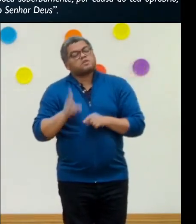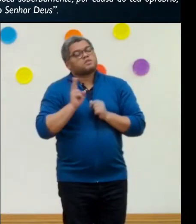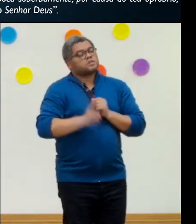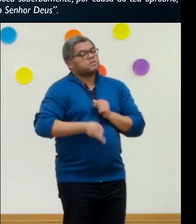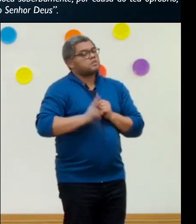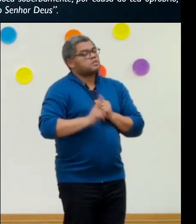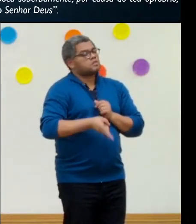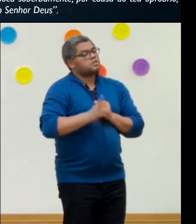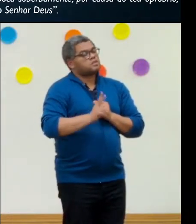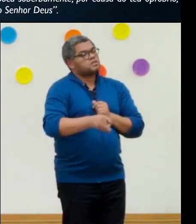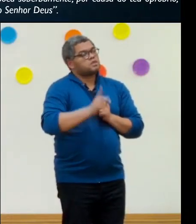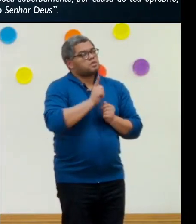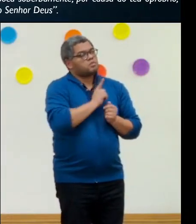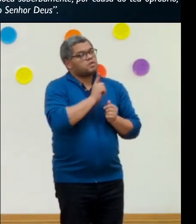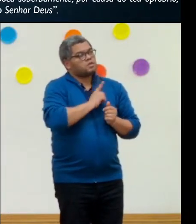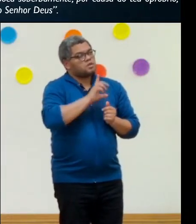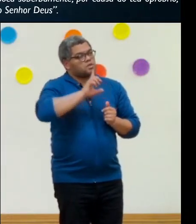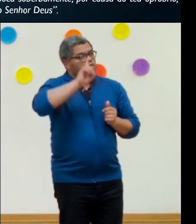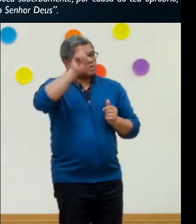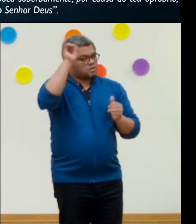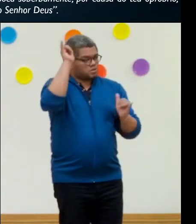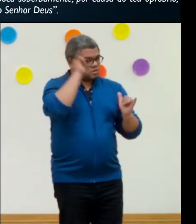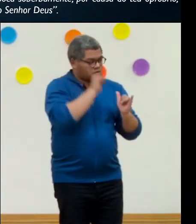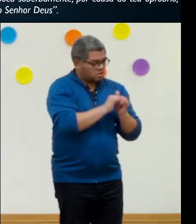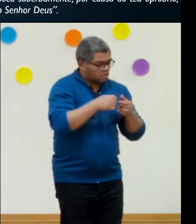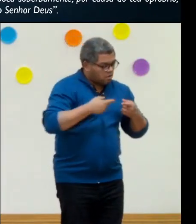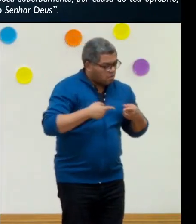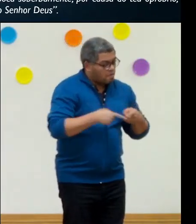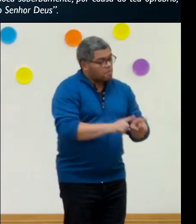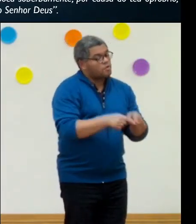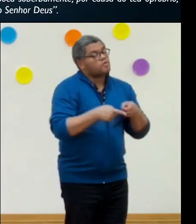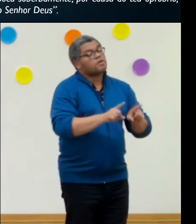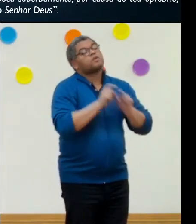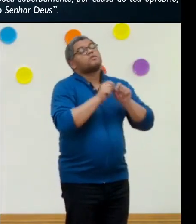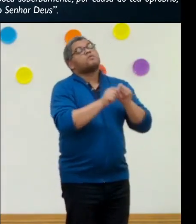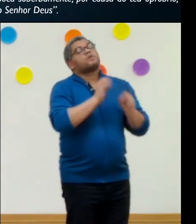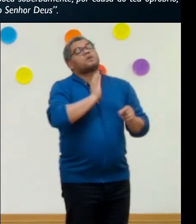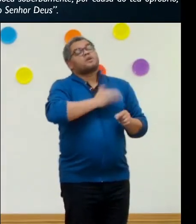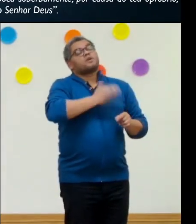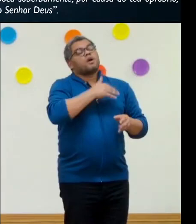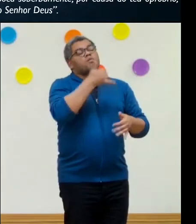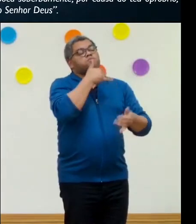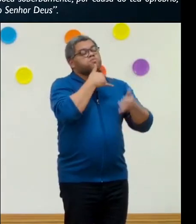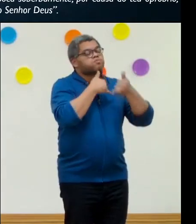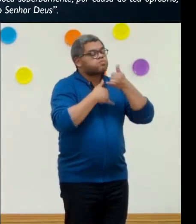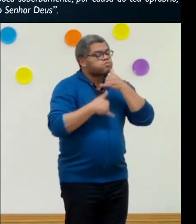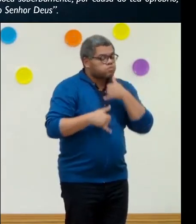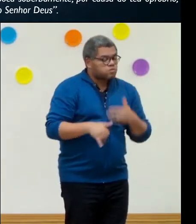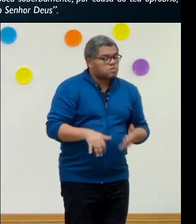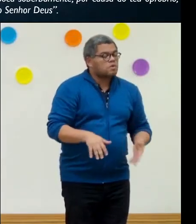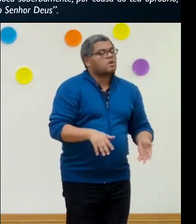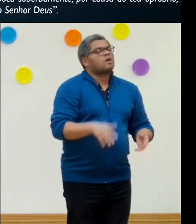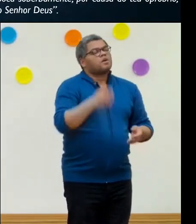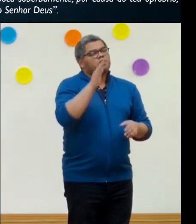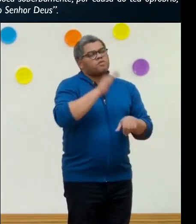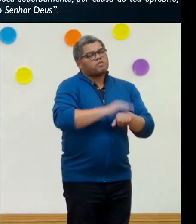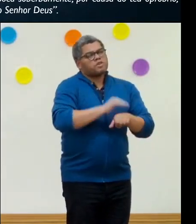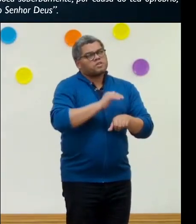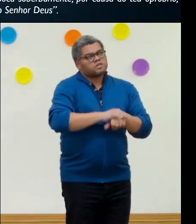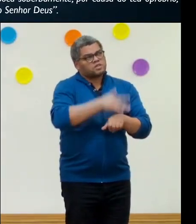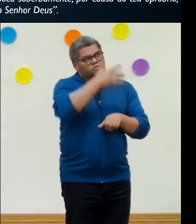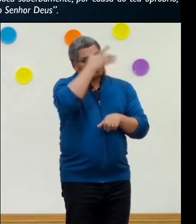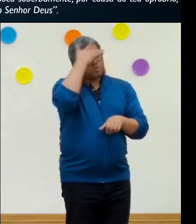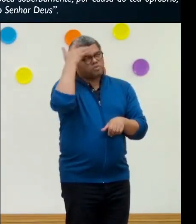a ação divina, provocando a tristeza no coração do adúltero, levando esse adúltero